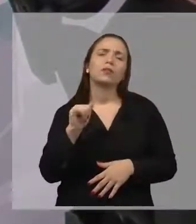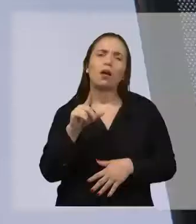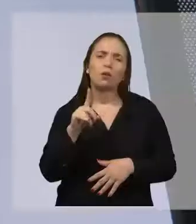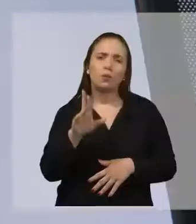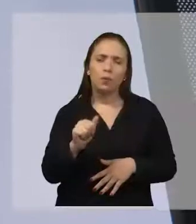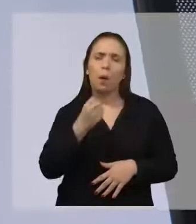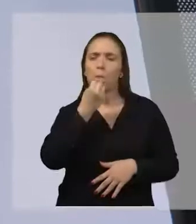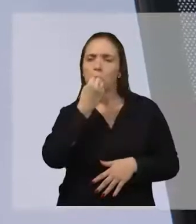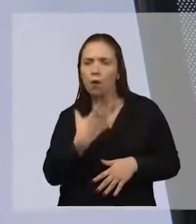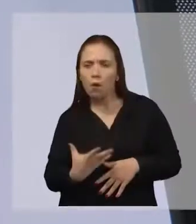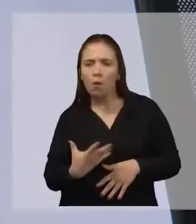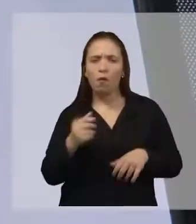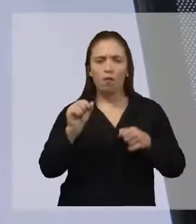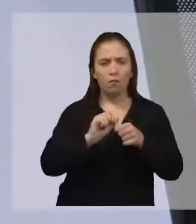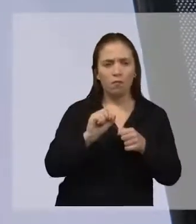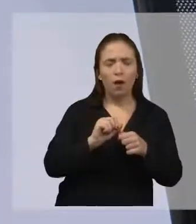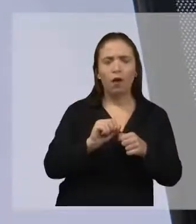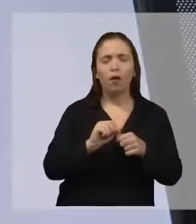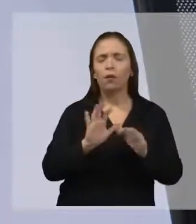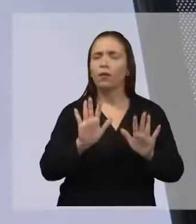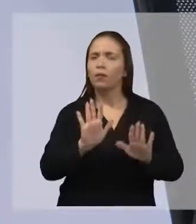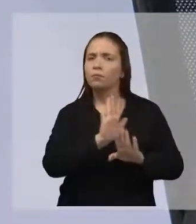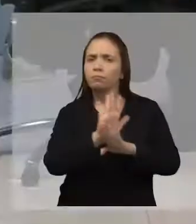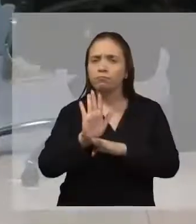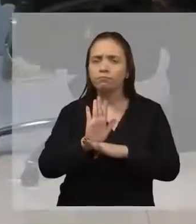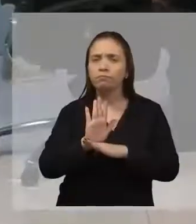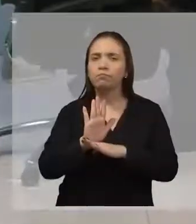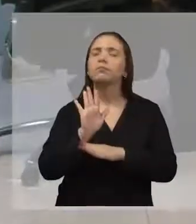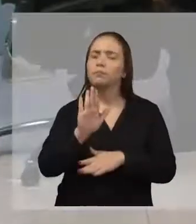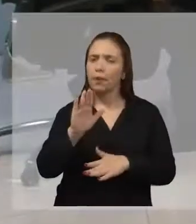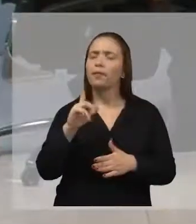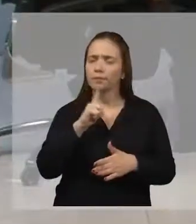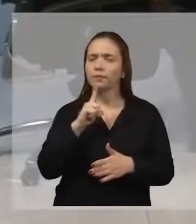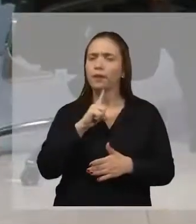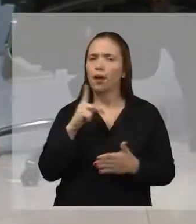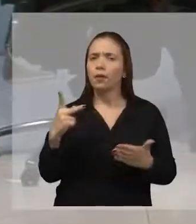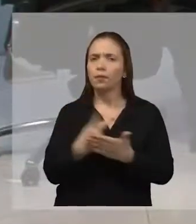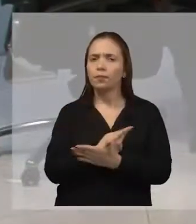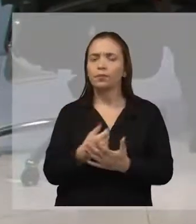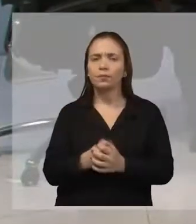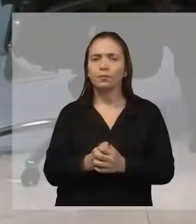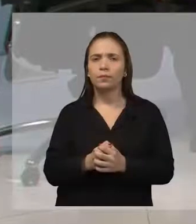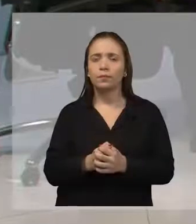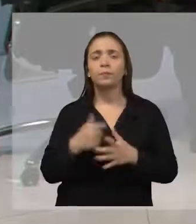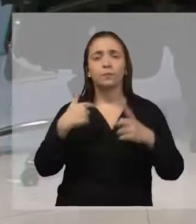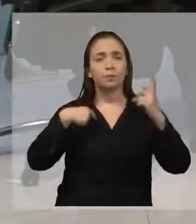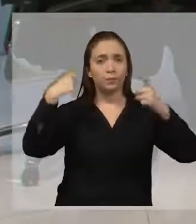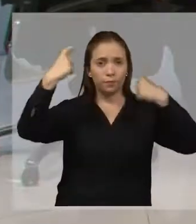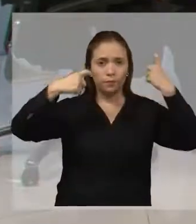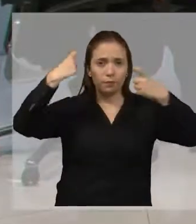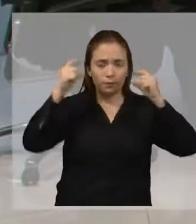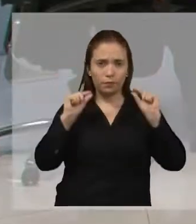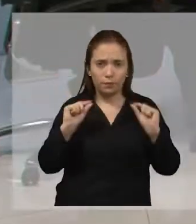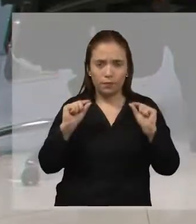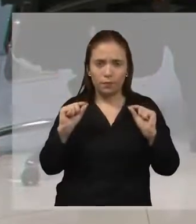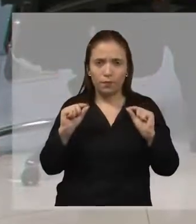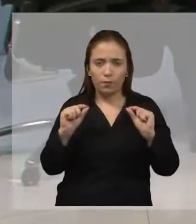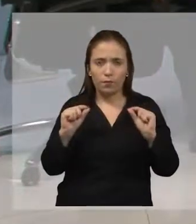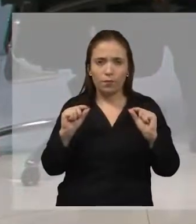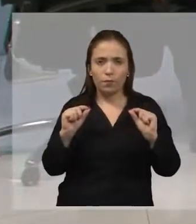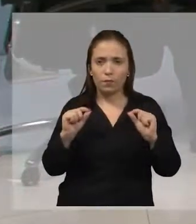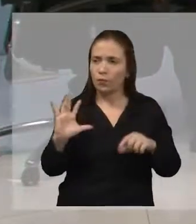quando cercaram as universidades, quando invadiram as universidades, como regime de exceção, quando prenderam os professores. Como regime